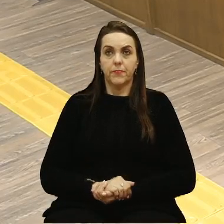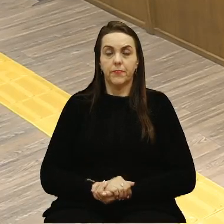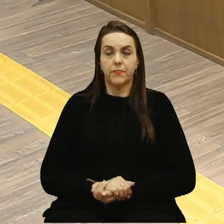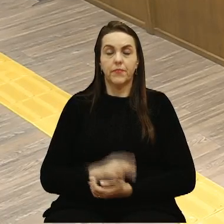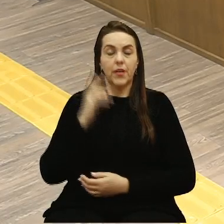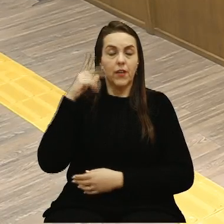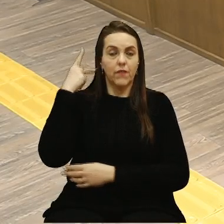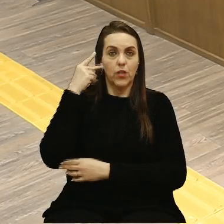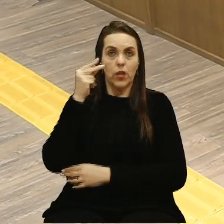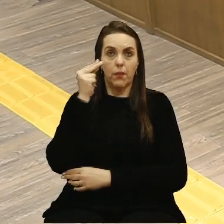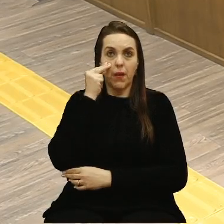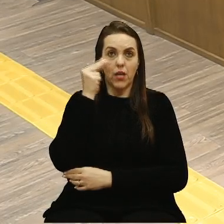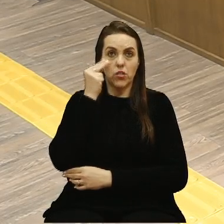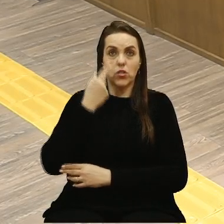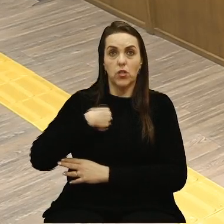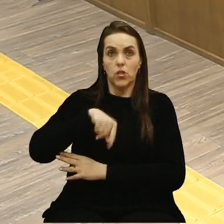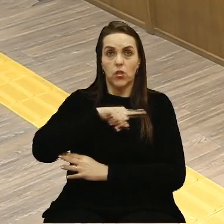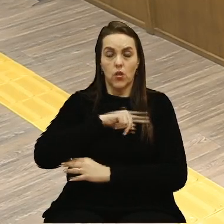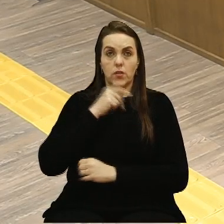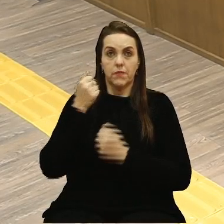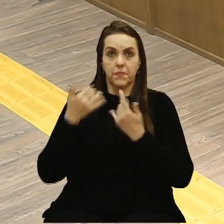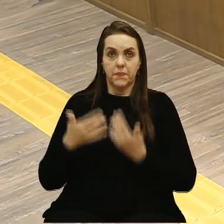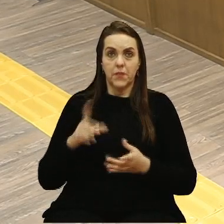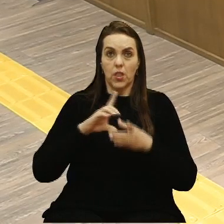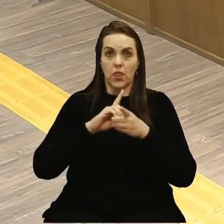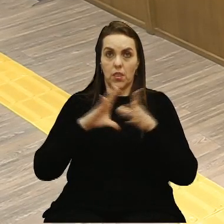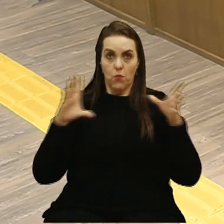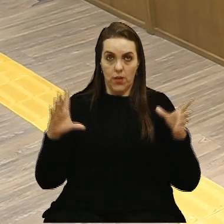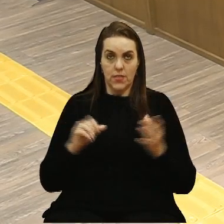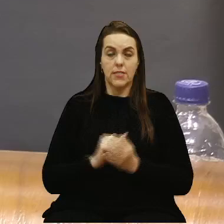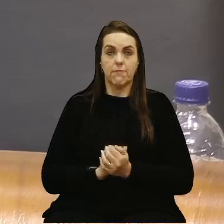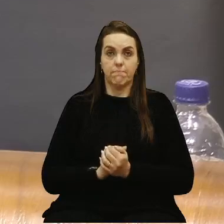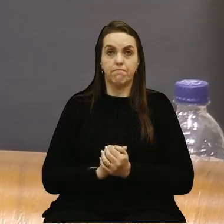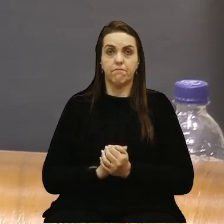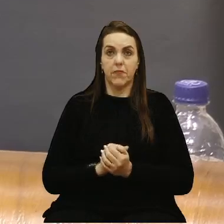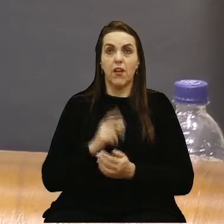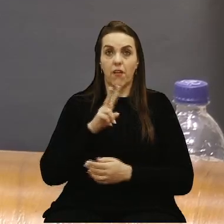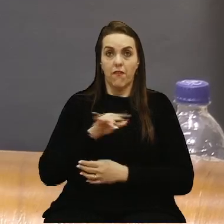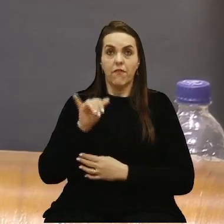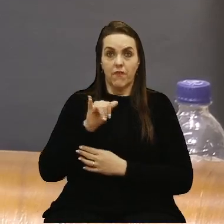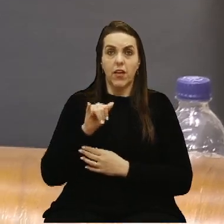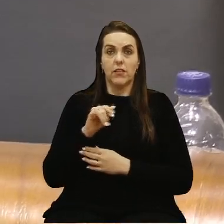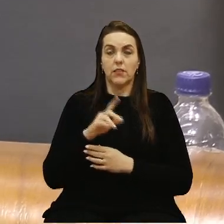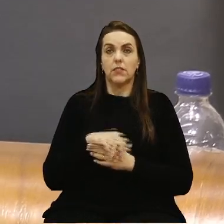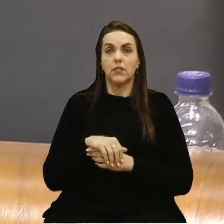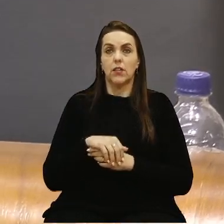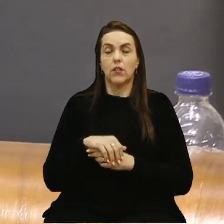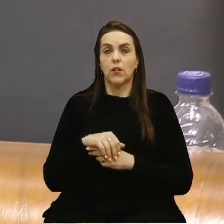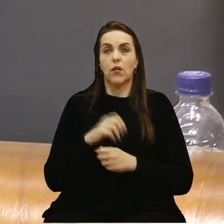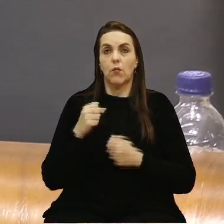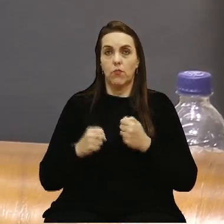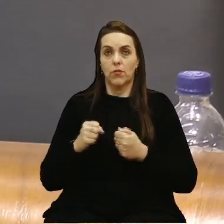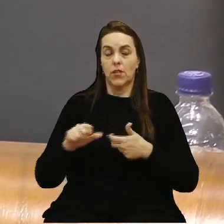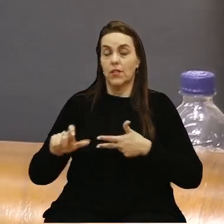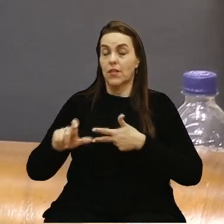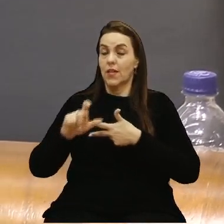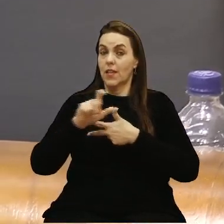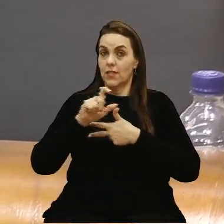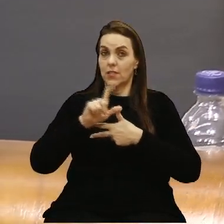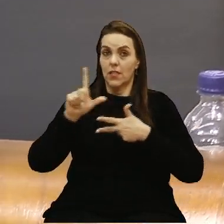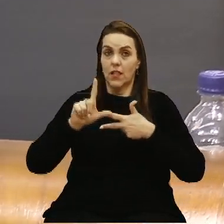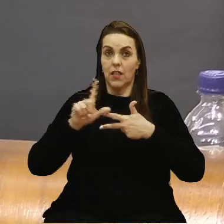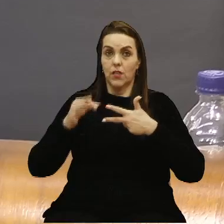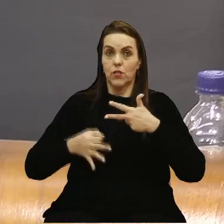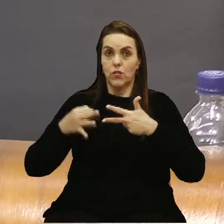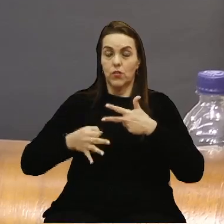Libardi, quando nós falamos da nossa democracia, a gente vai tratar dos poderes legislativo, executivo, judiciário.